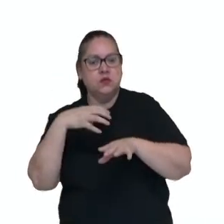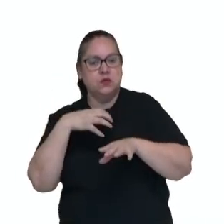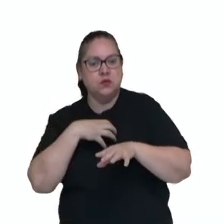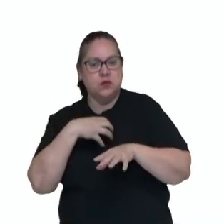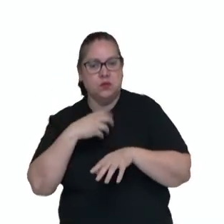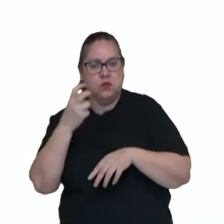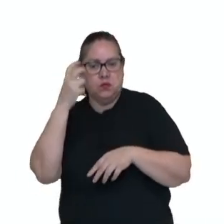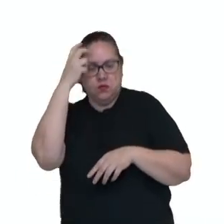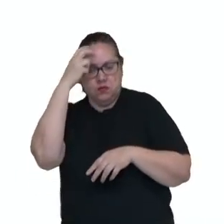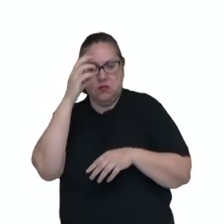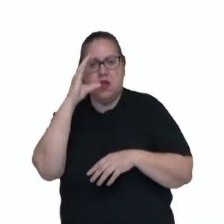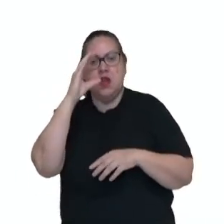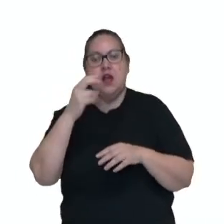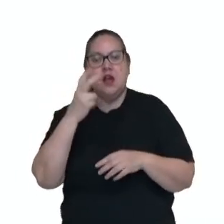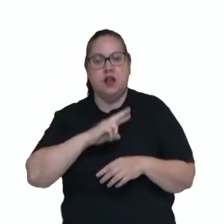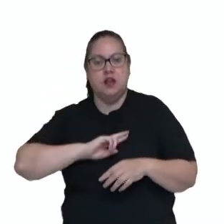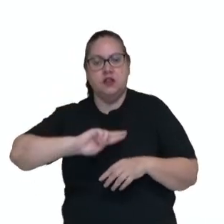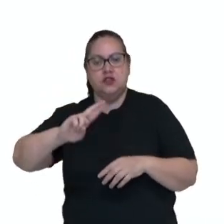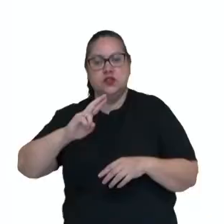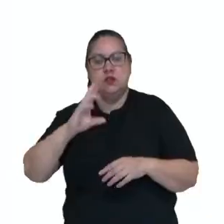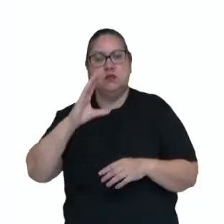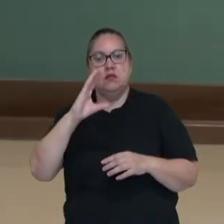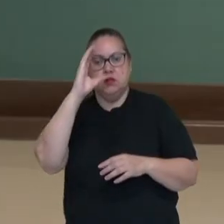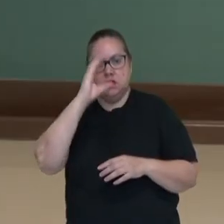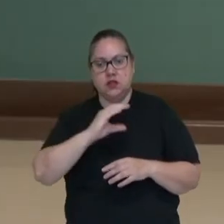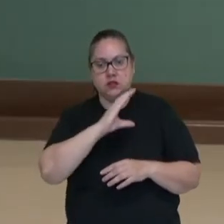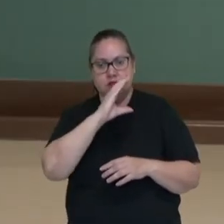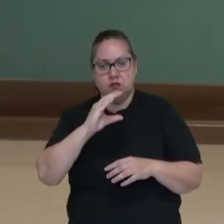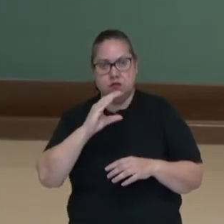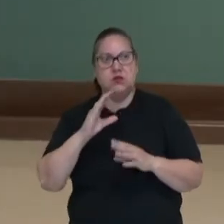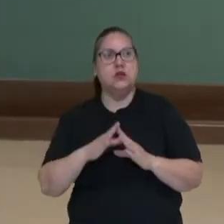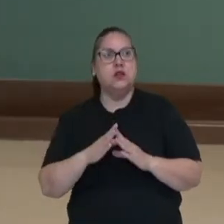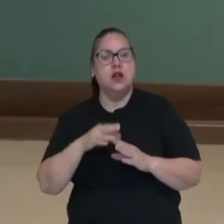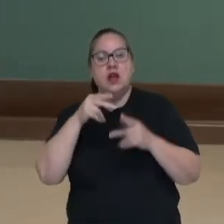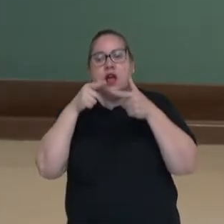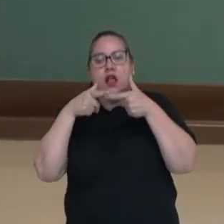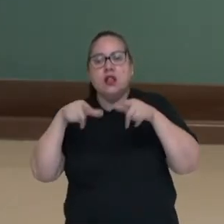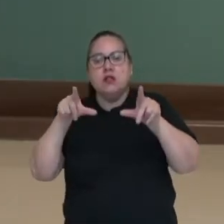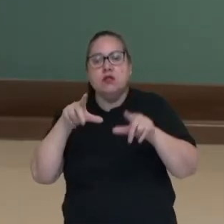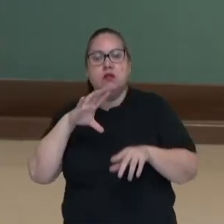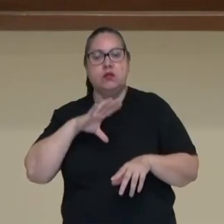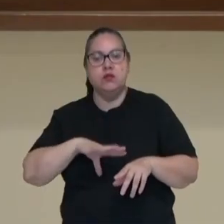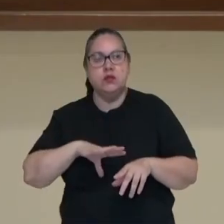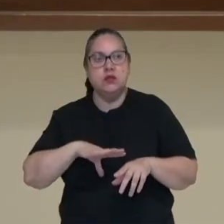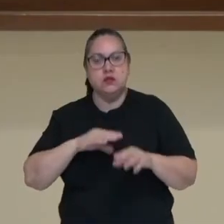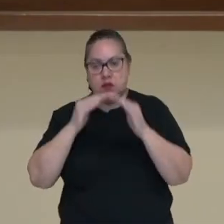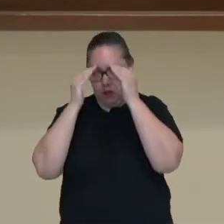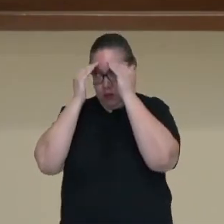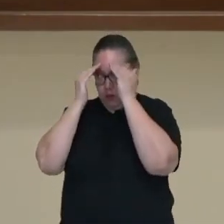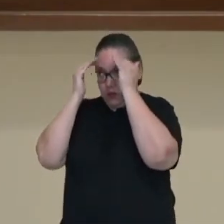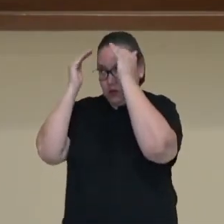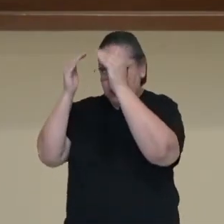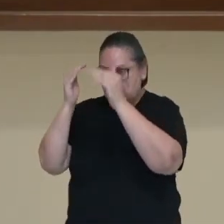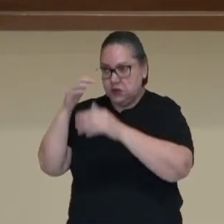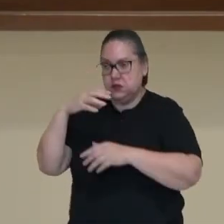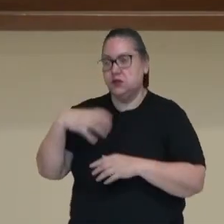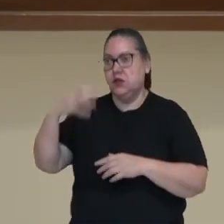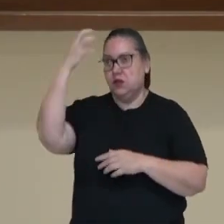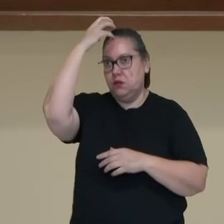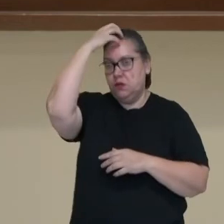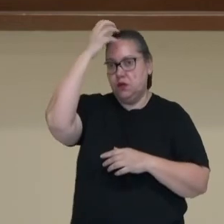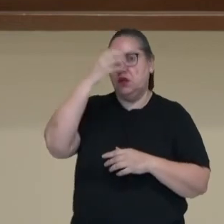a religião católica, a língua portuguesa e a obediência ao rei de Portugal. Aqui é uma pintura representando a elevação da cruz